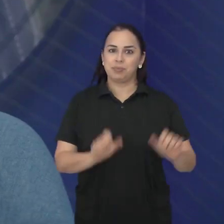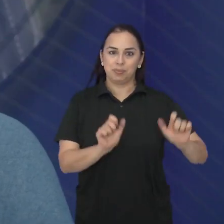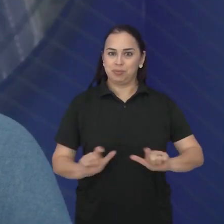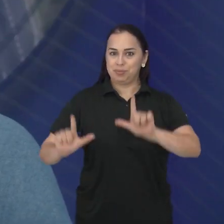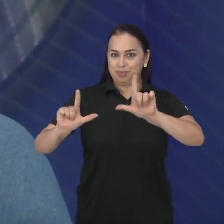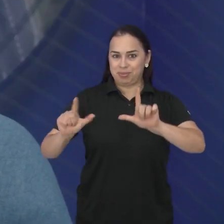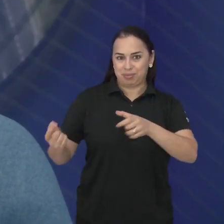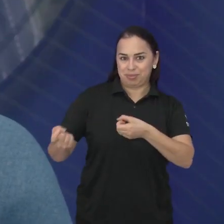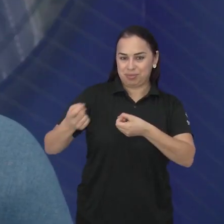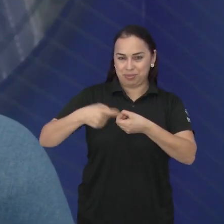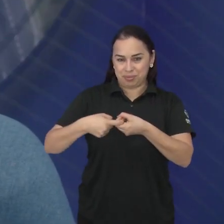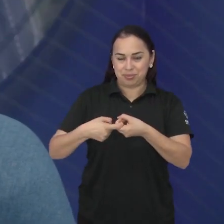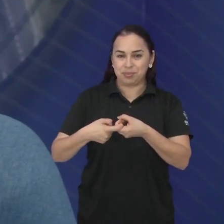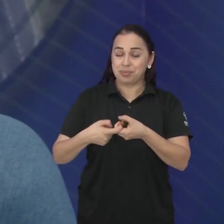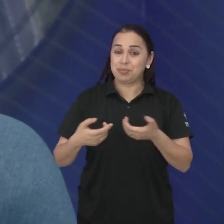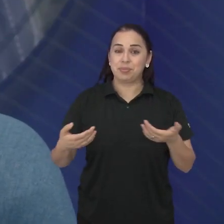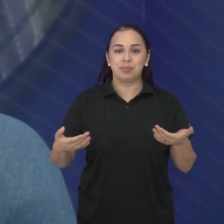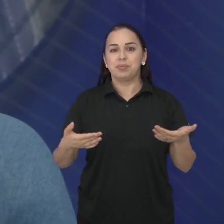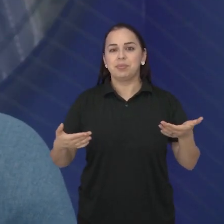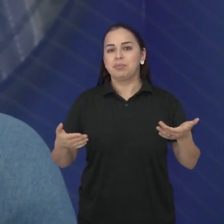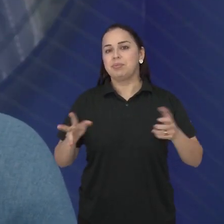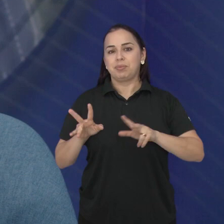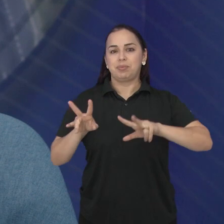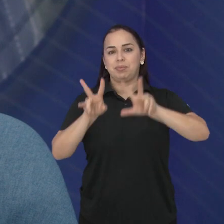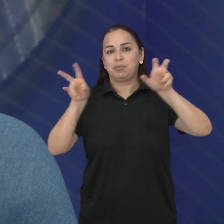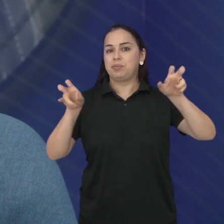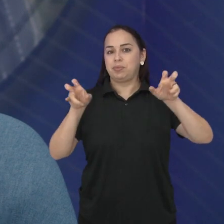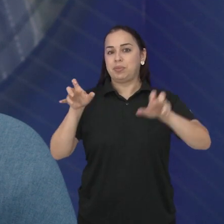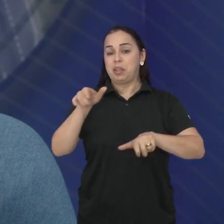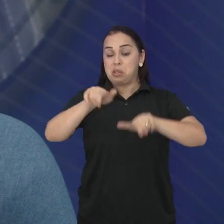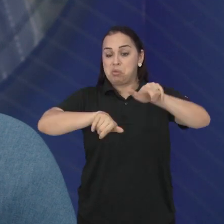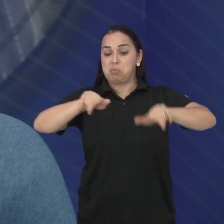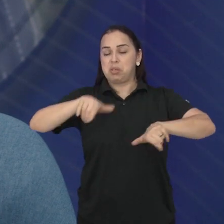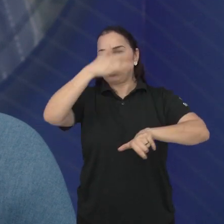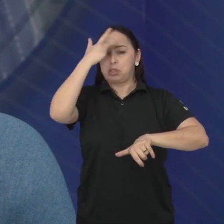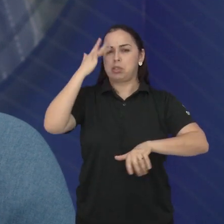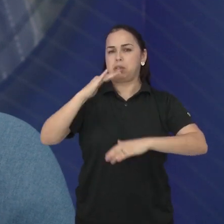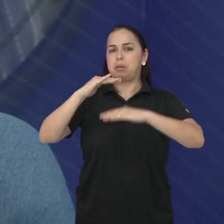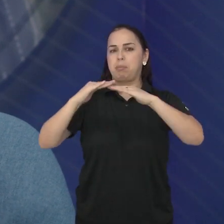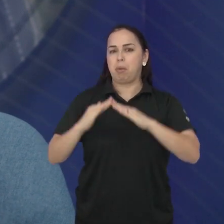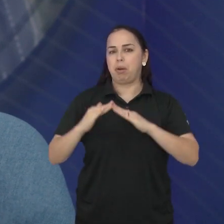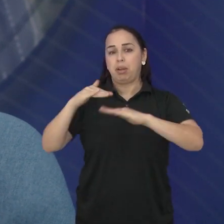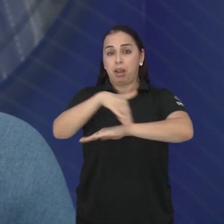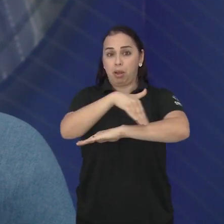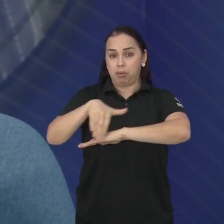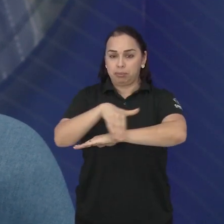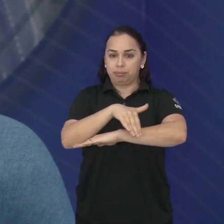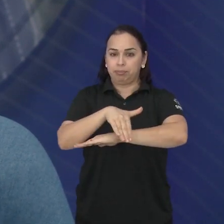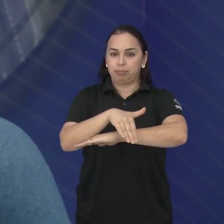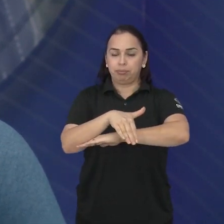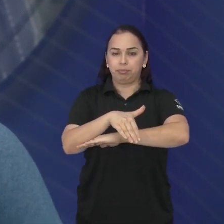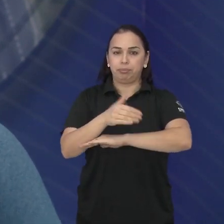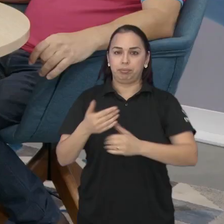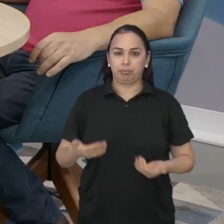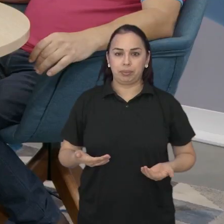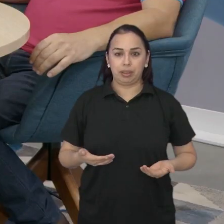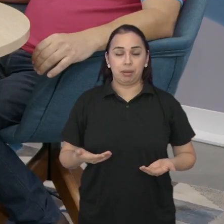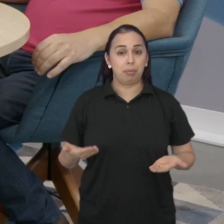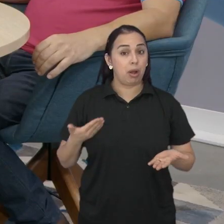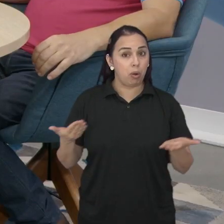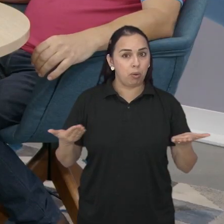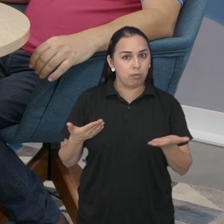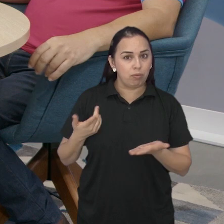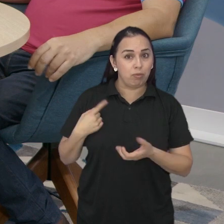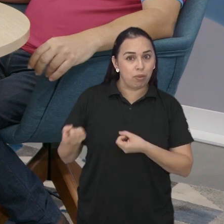De volta com Diálogos da Cidade. Hoje estamos falando sobre a população em situação de rua. E eu quero, para a gente